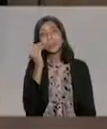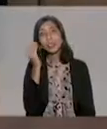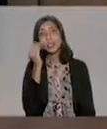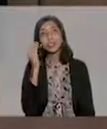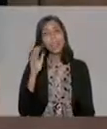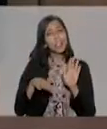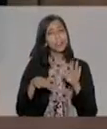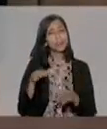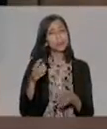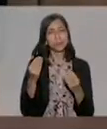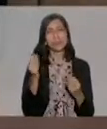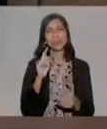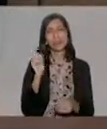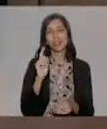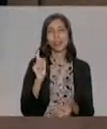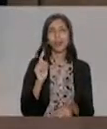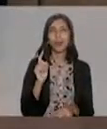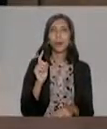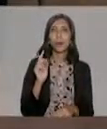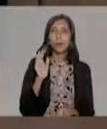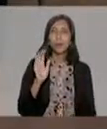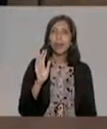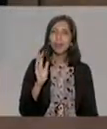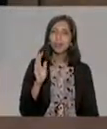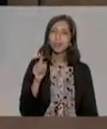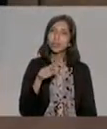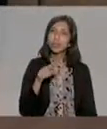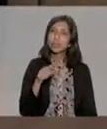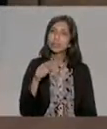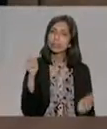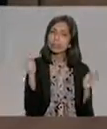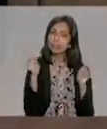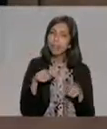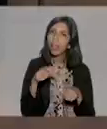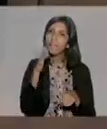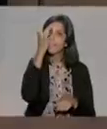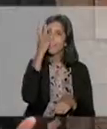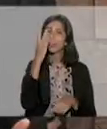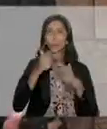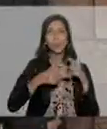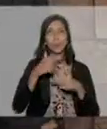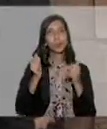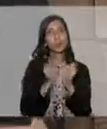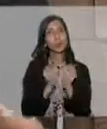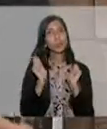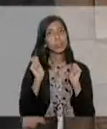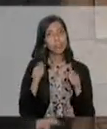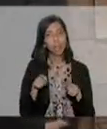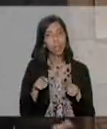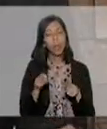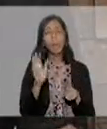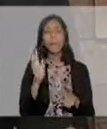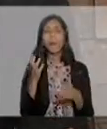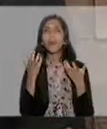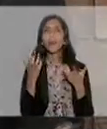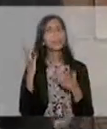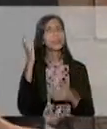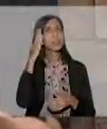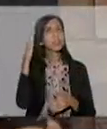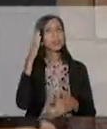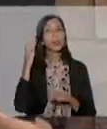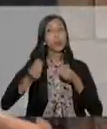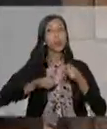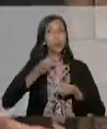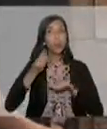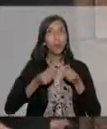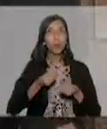às e tal, vezes eu né? não sou Não, ninguém é o tempo todo, mas quando a gente tem mais essa possibilidade, facilita o trabalho, né? Mas eu queria saber de você